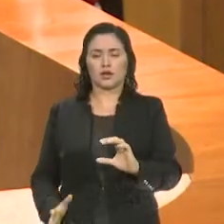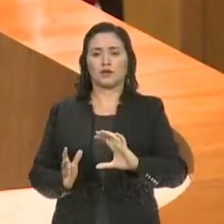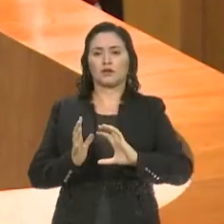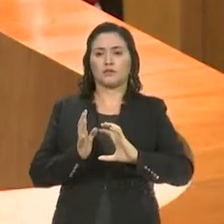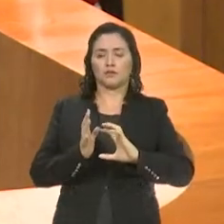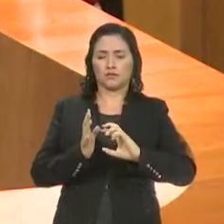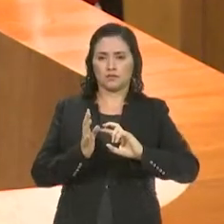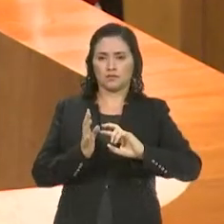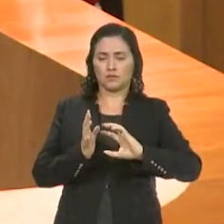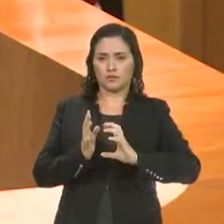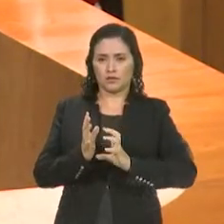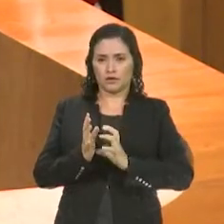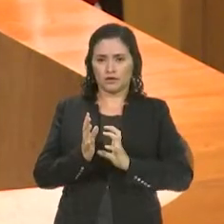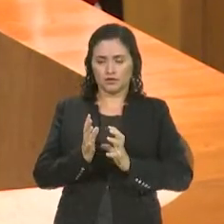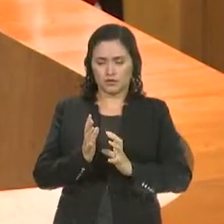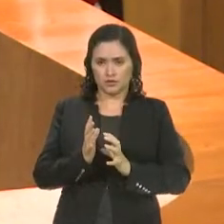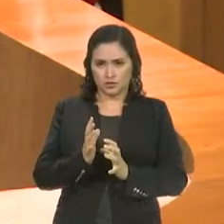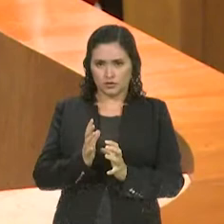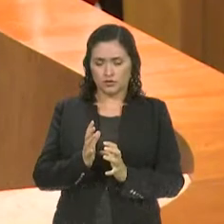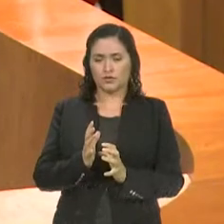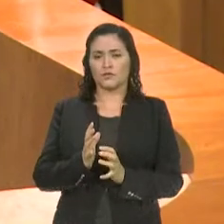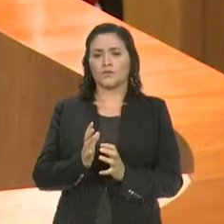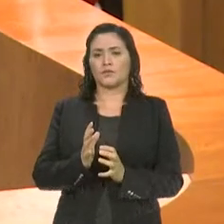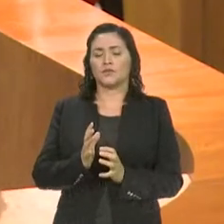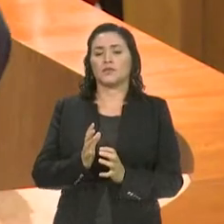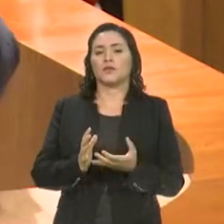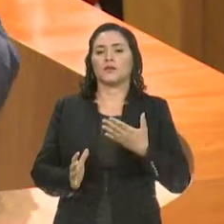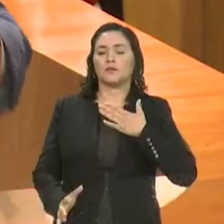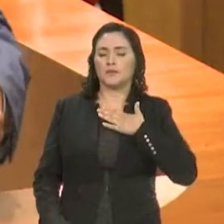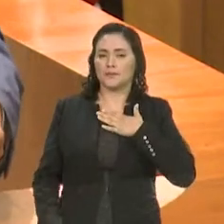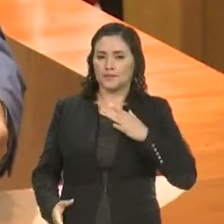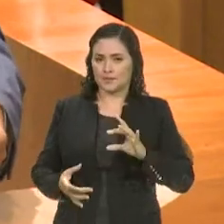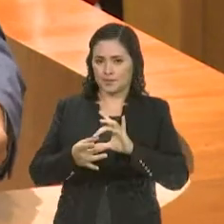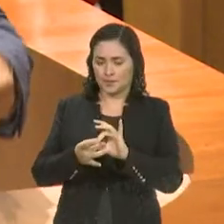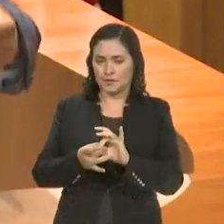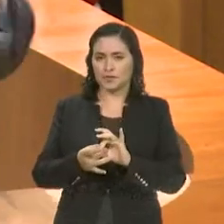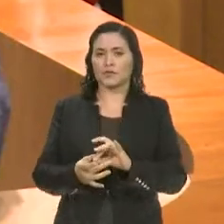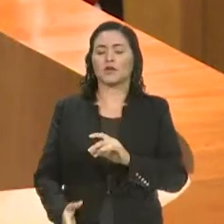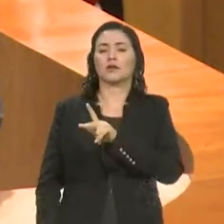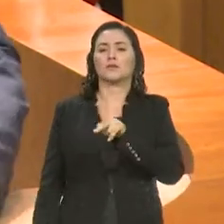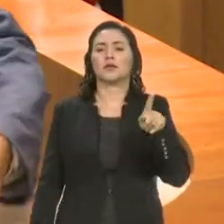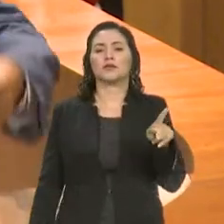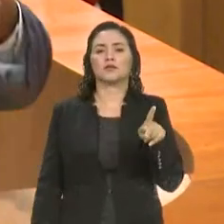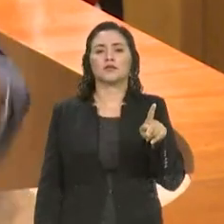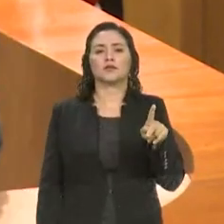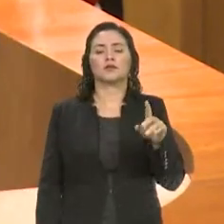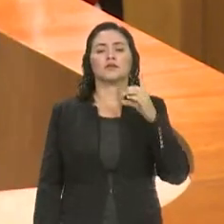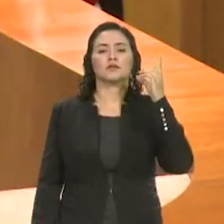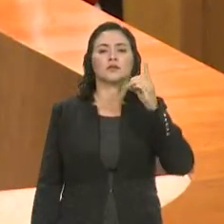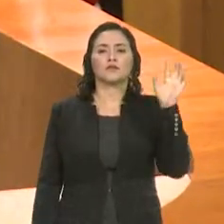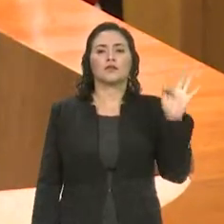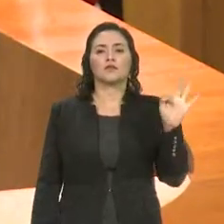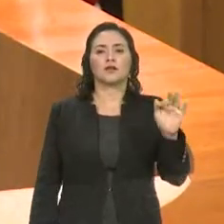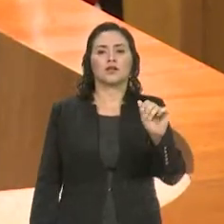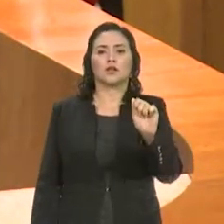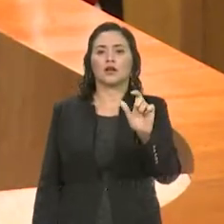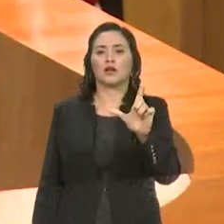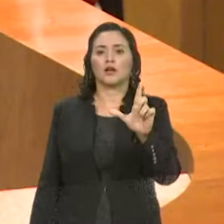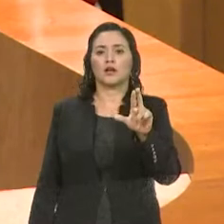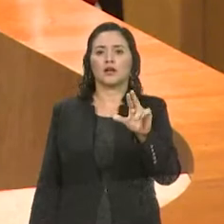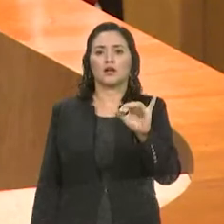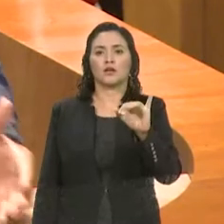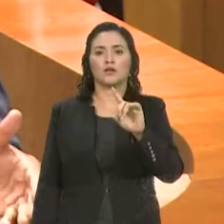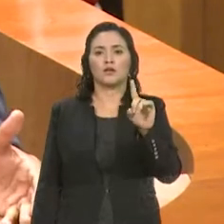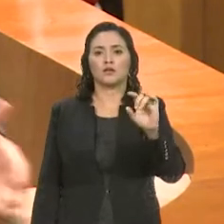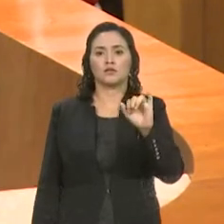pelo deputado federal Aloysio Mendes, deputado que eu tenho respeito, admiração, um dos maiores